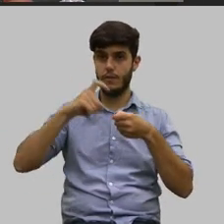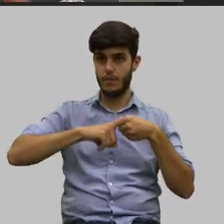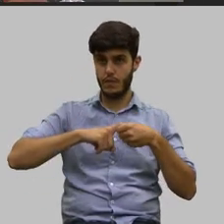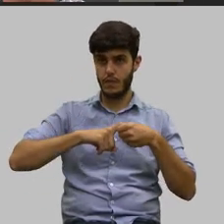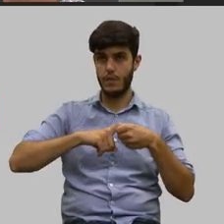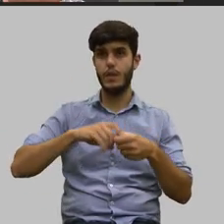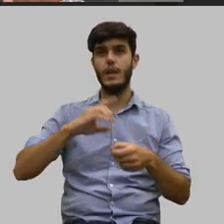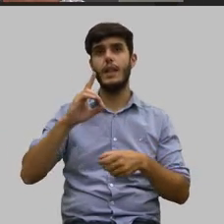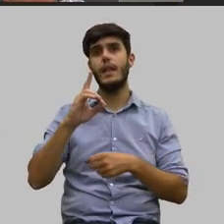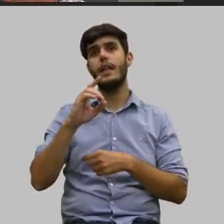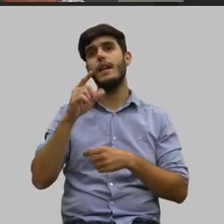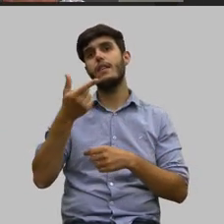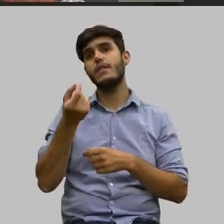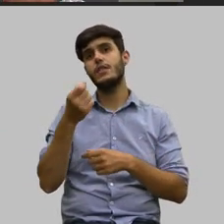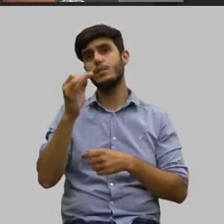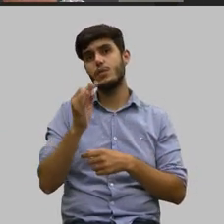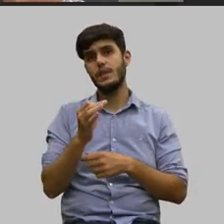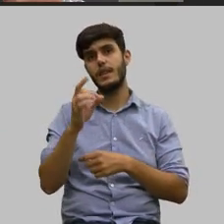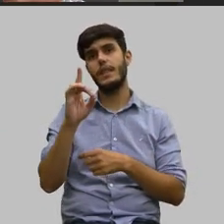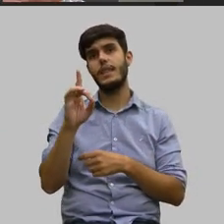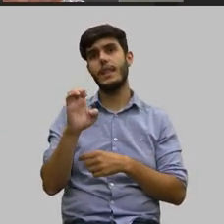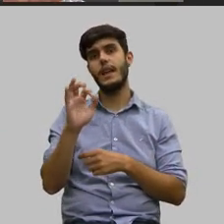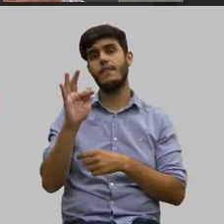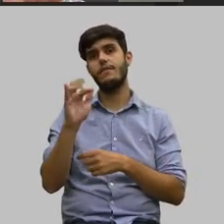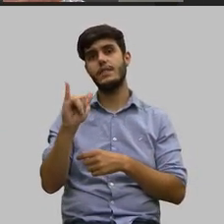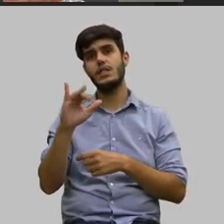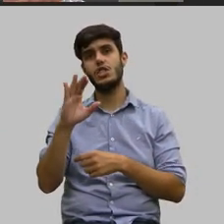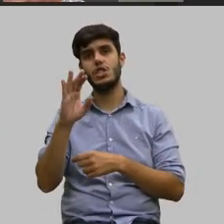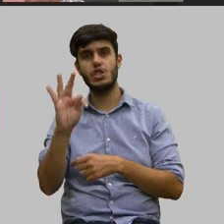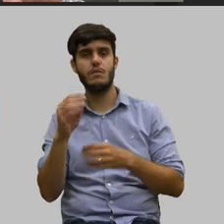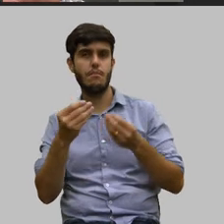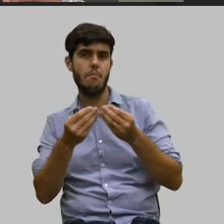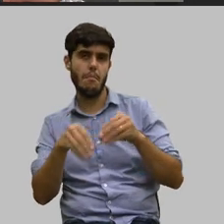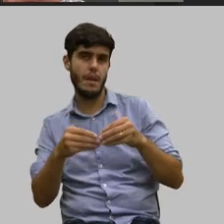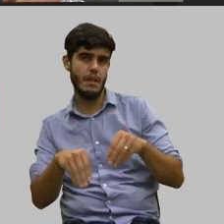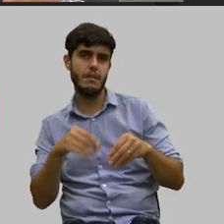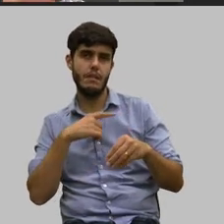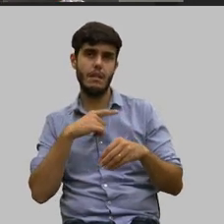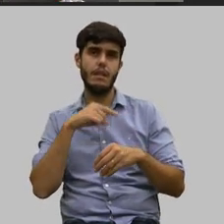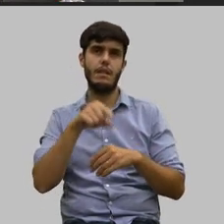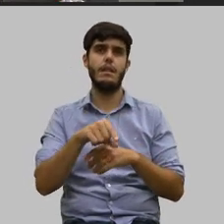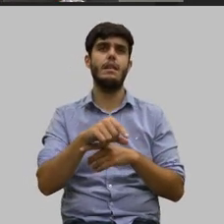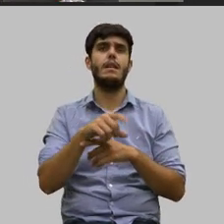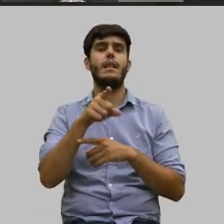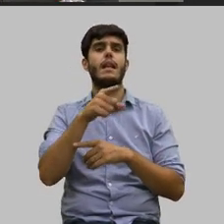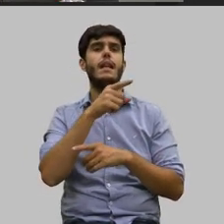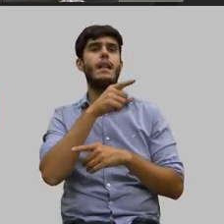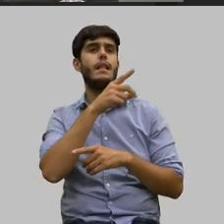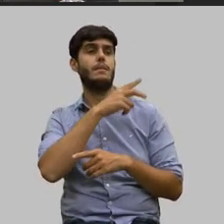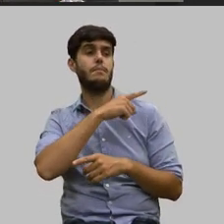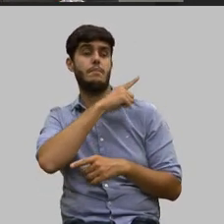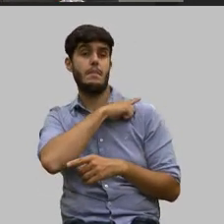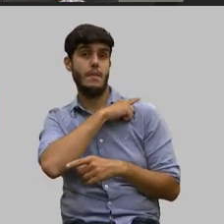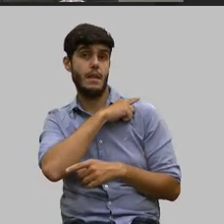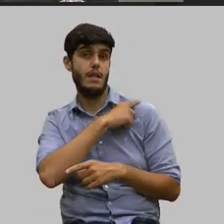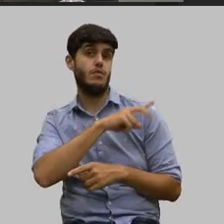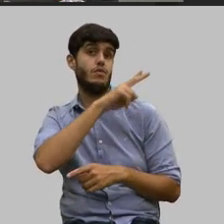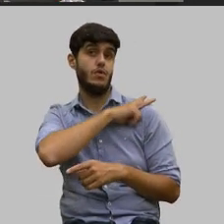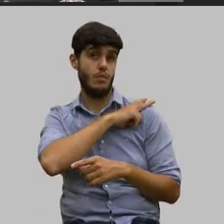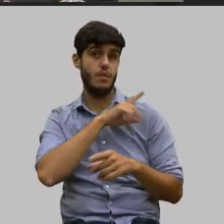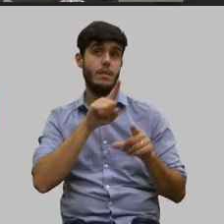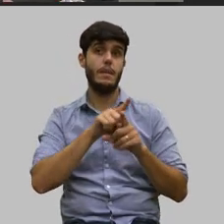Déficit primeiro Tenente 12.31 Segundo Tenente 13.98 o ko também são números